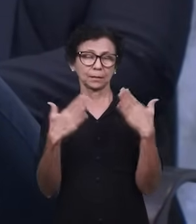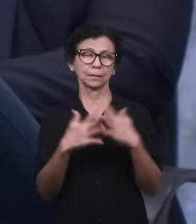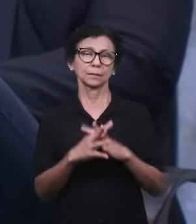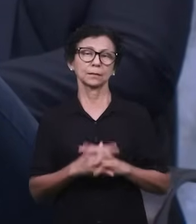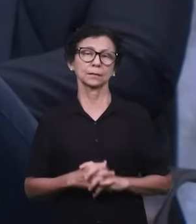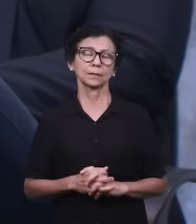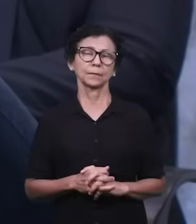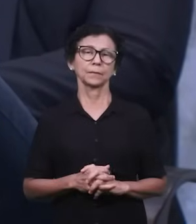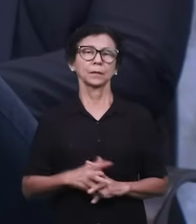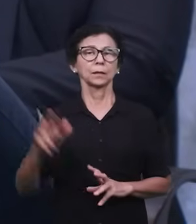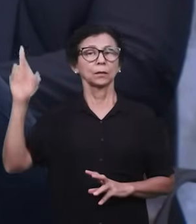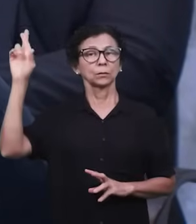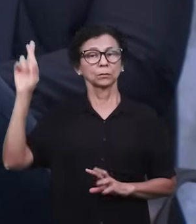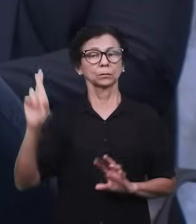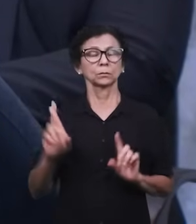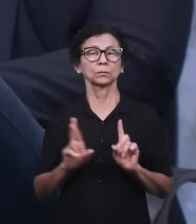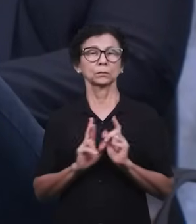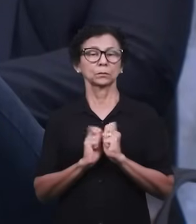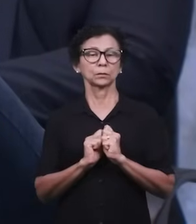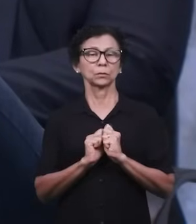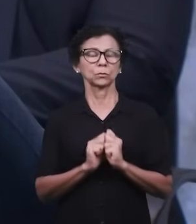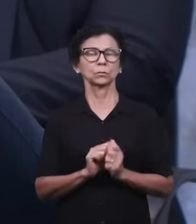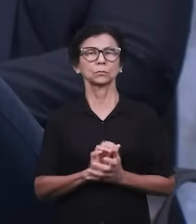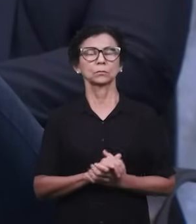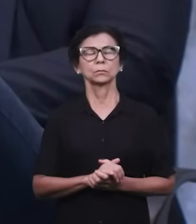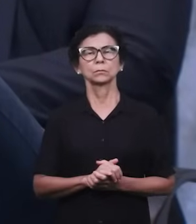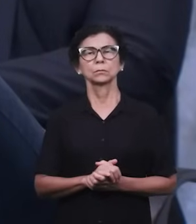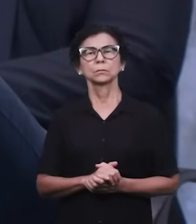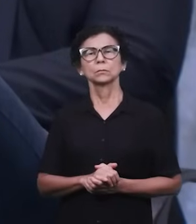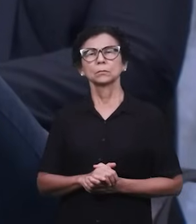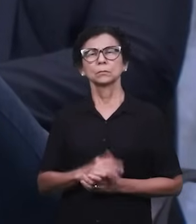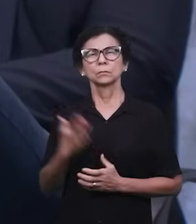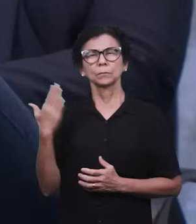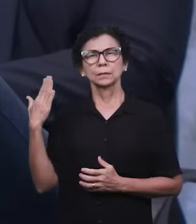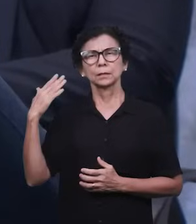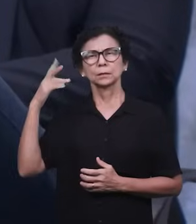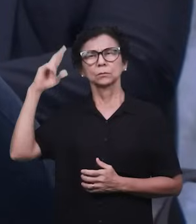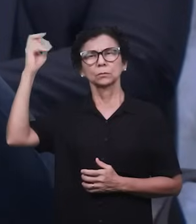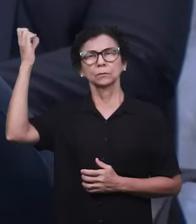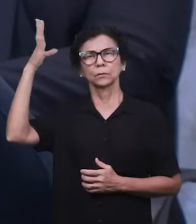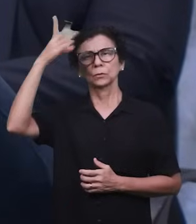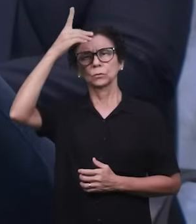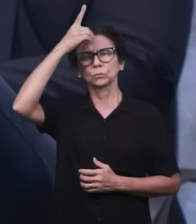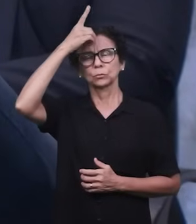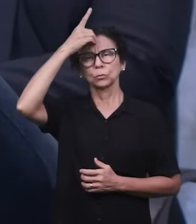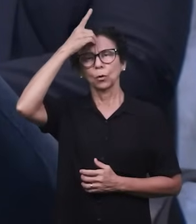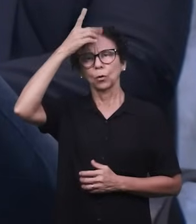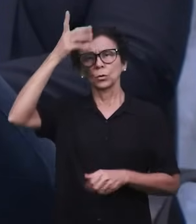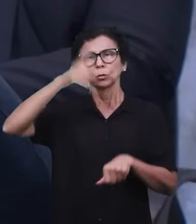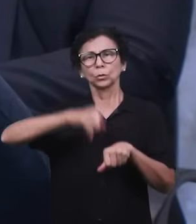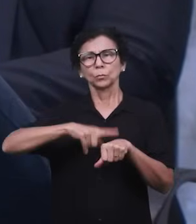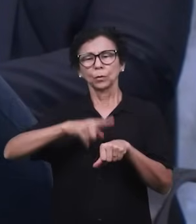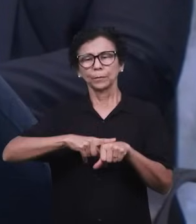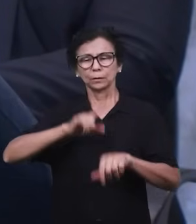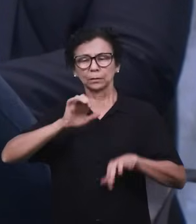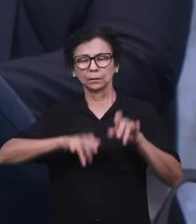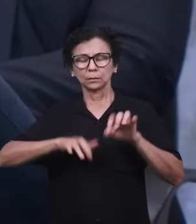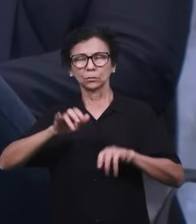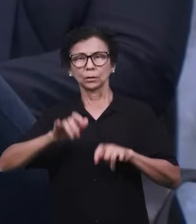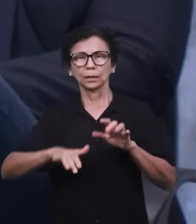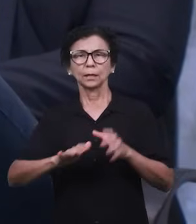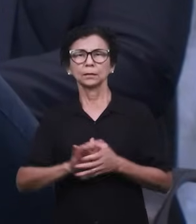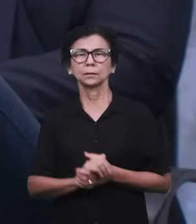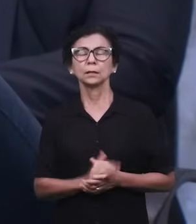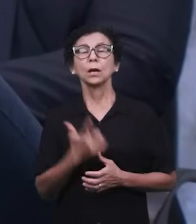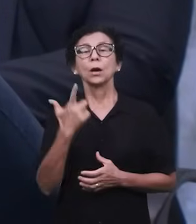trabalho musical que o Senhor nos dá condições, né, de estudar, o Senhor tem um propósito, né,